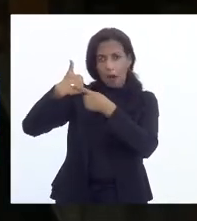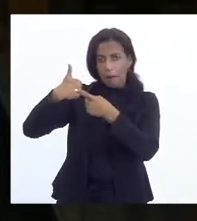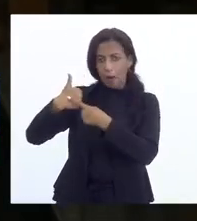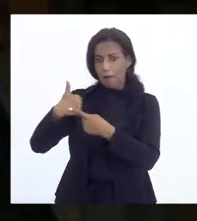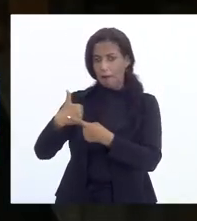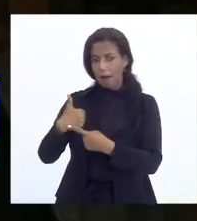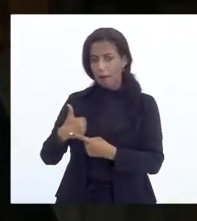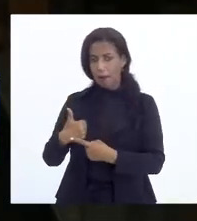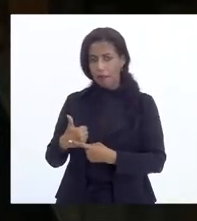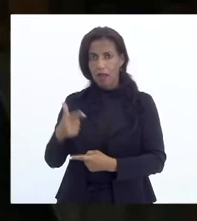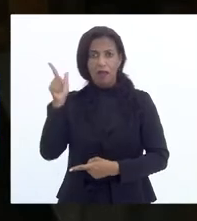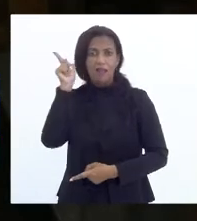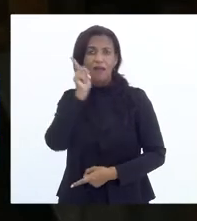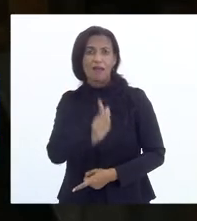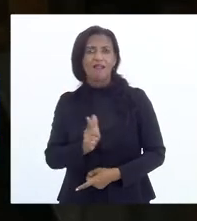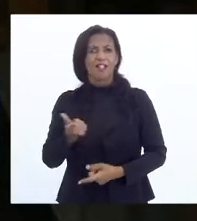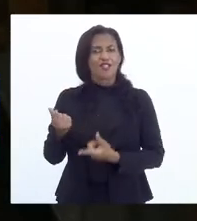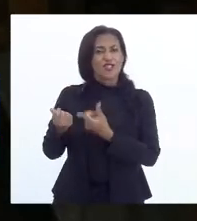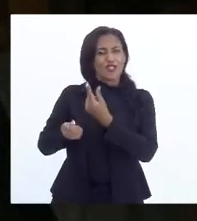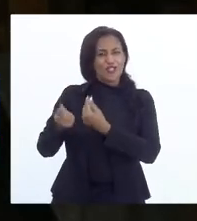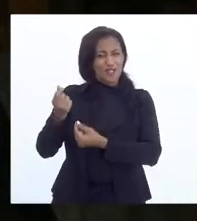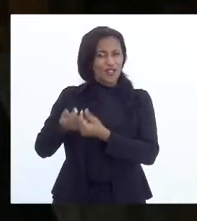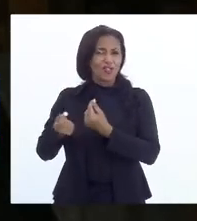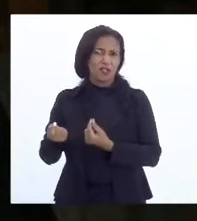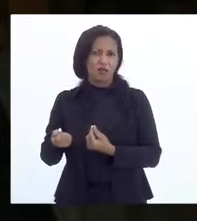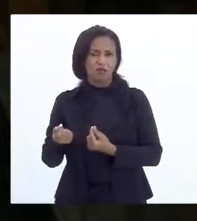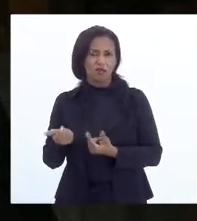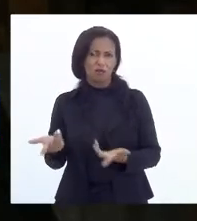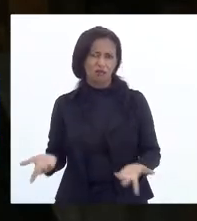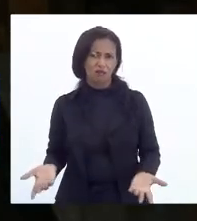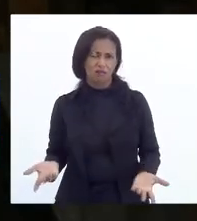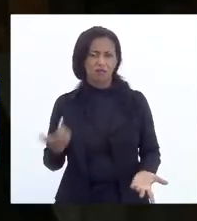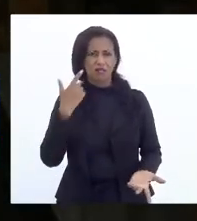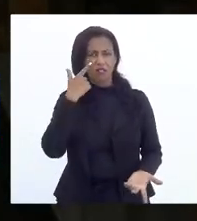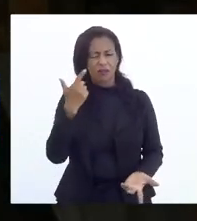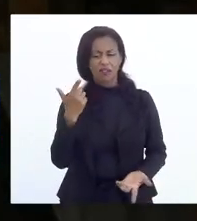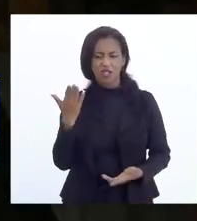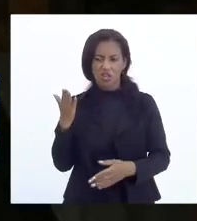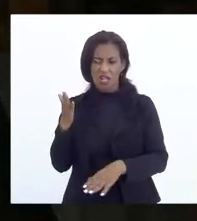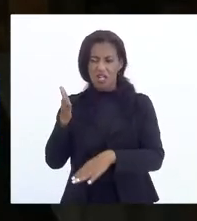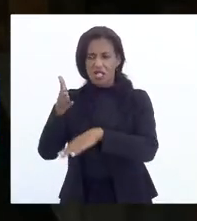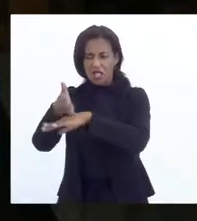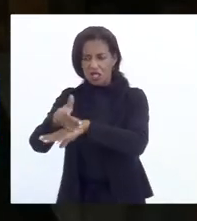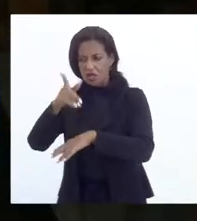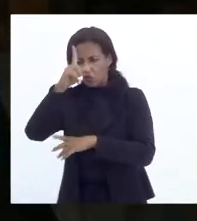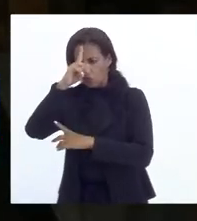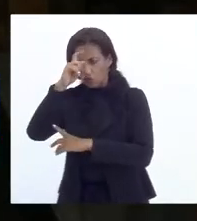ele ganha dinheiro com isso. Então, vejam só, ele entra na instituição